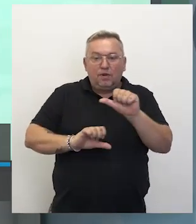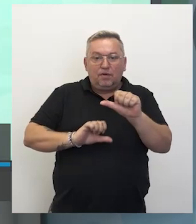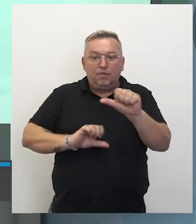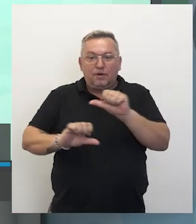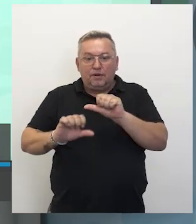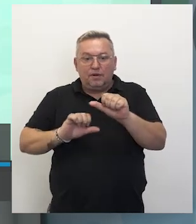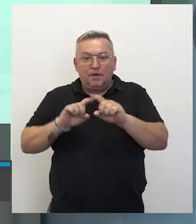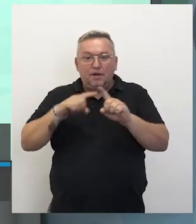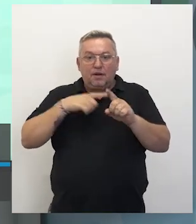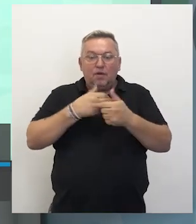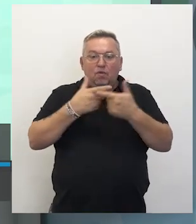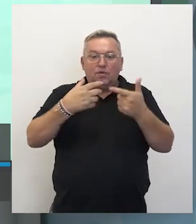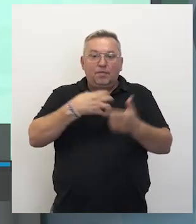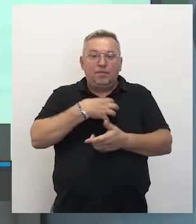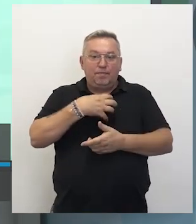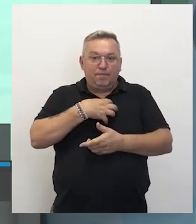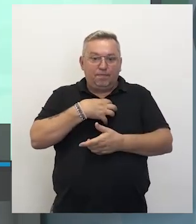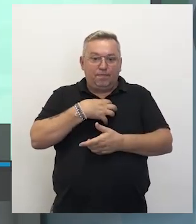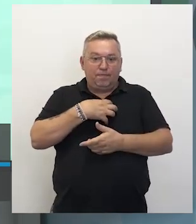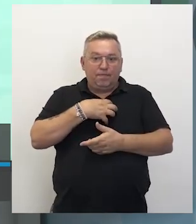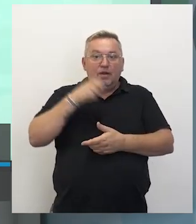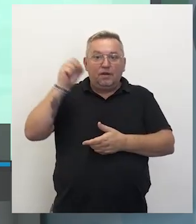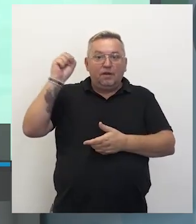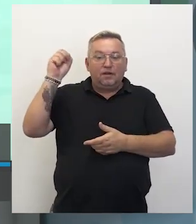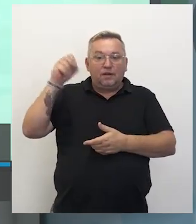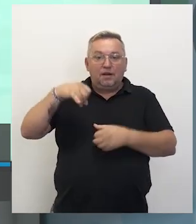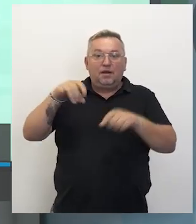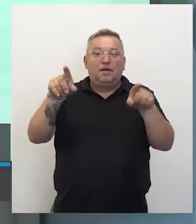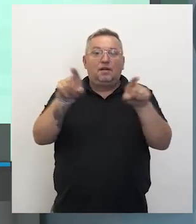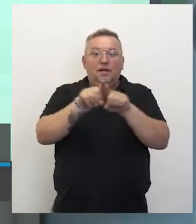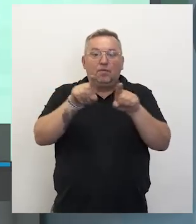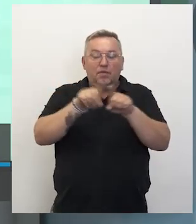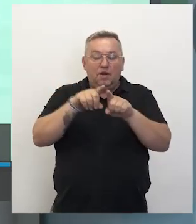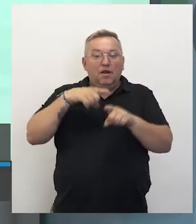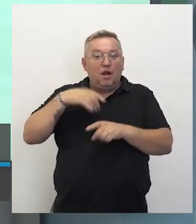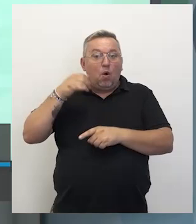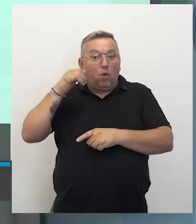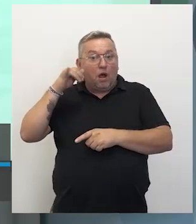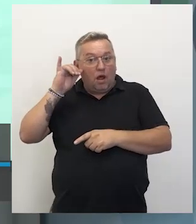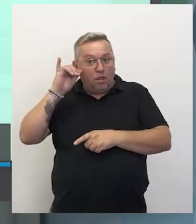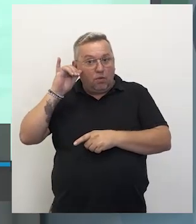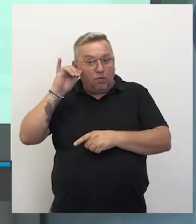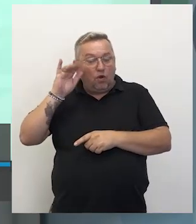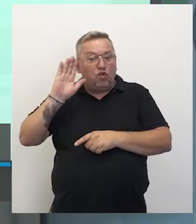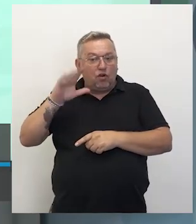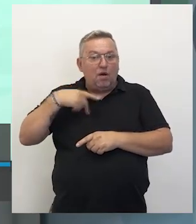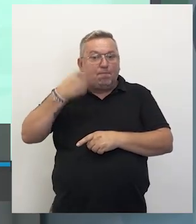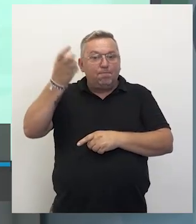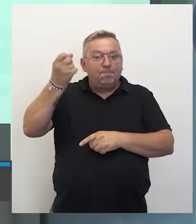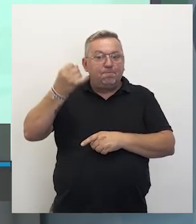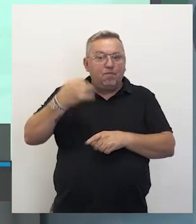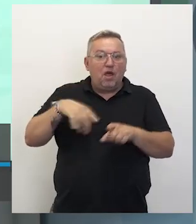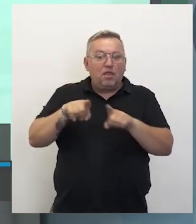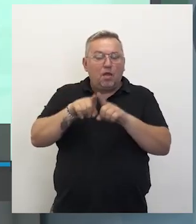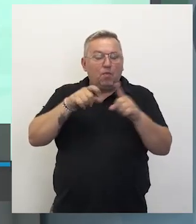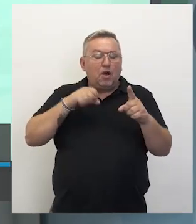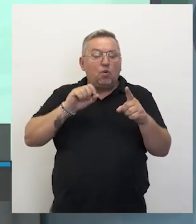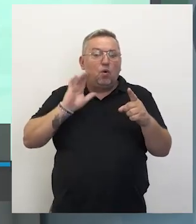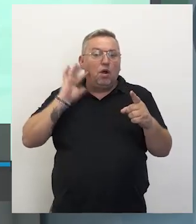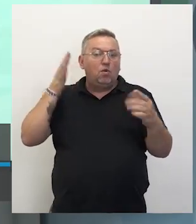tem algumas situações que o homem causa, sim, além do gado que já foi falado, né? E aí também do impacto que já falaram aqui,